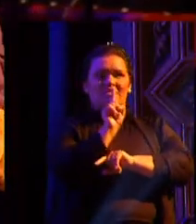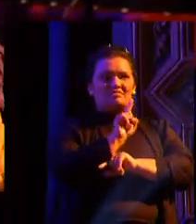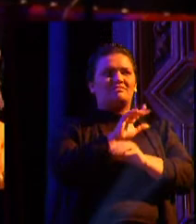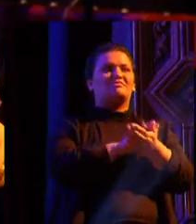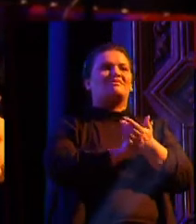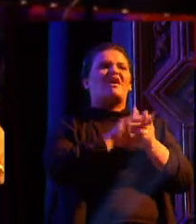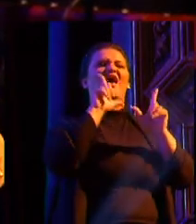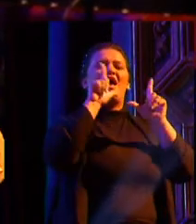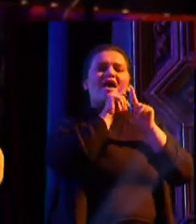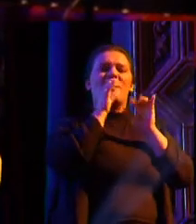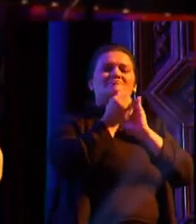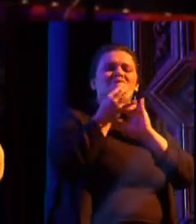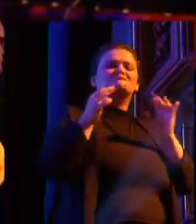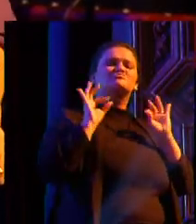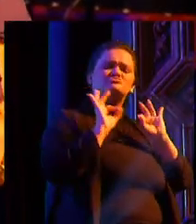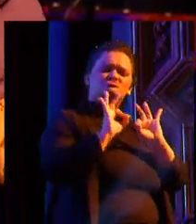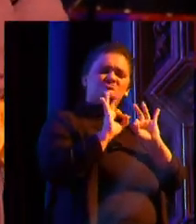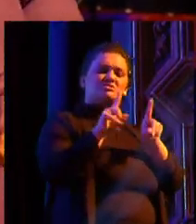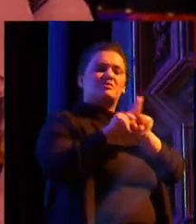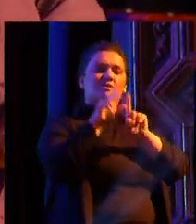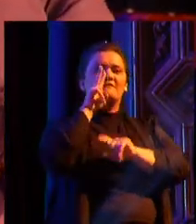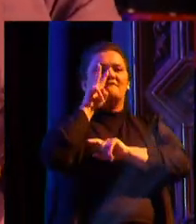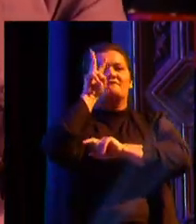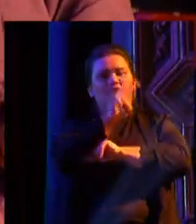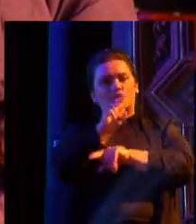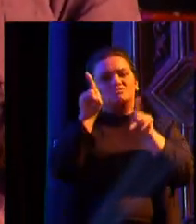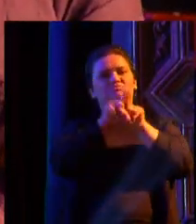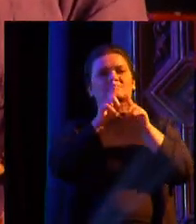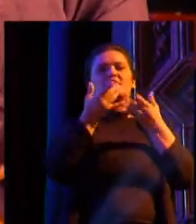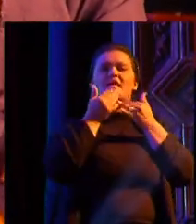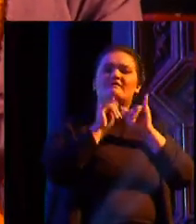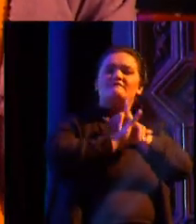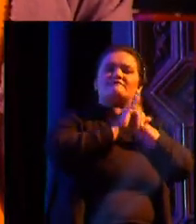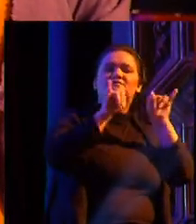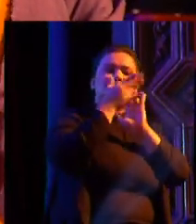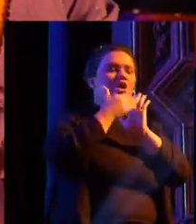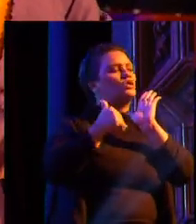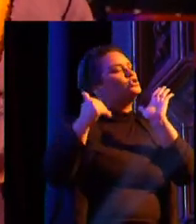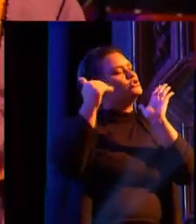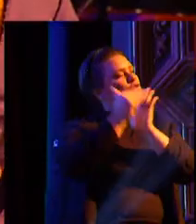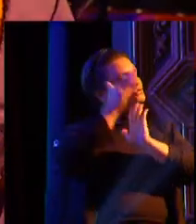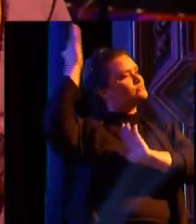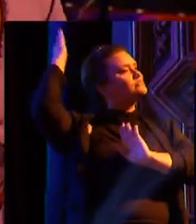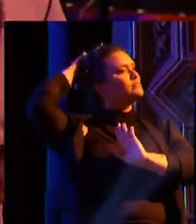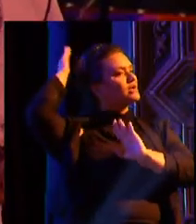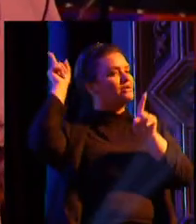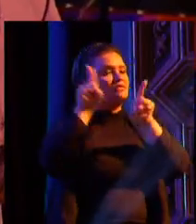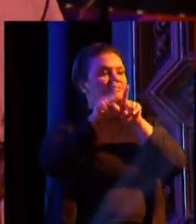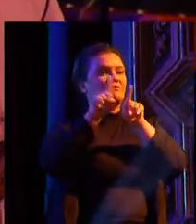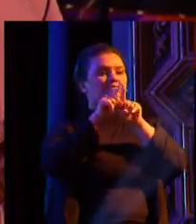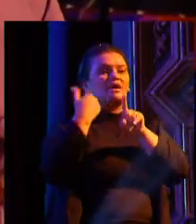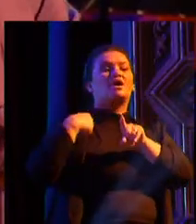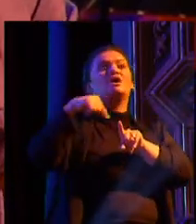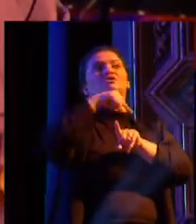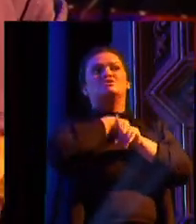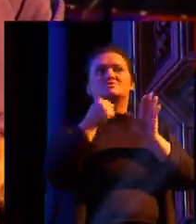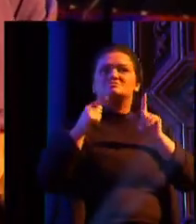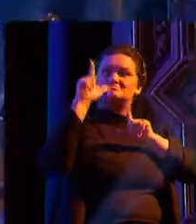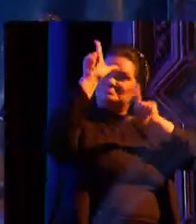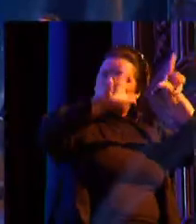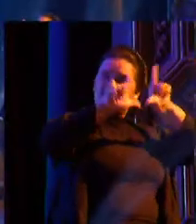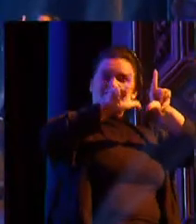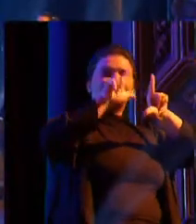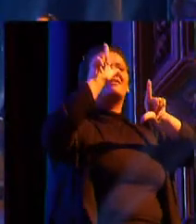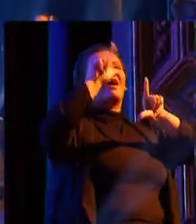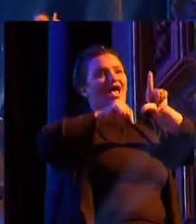coisa fina e potente. Poder contar essa história para todo o nosso Pará. E quem está à frente dessa transmissão é a